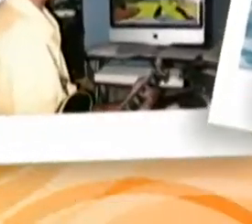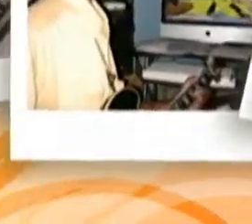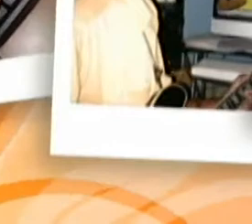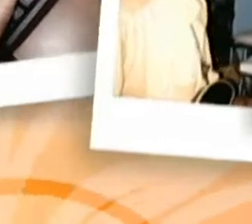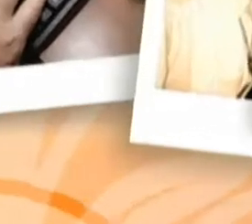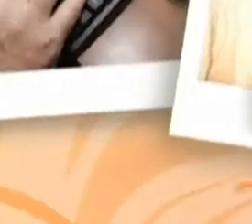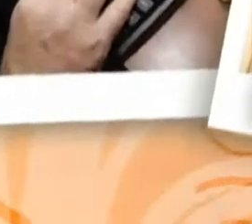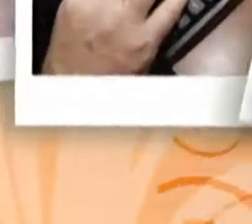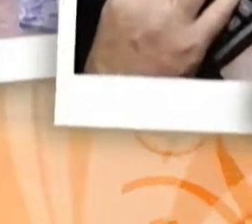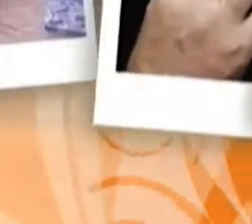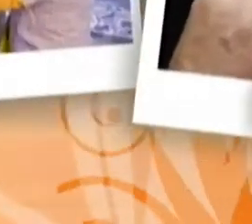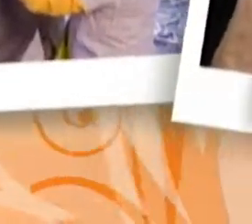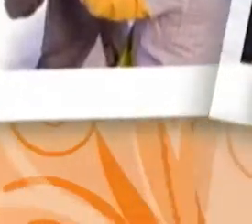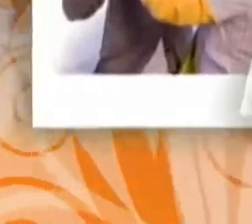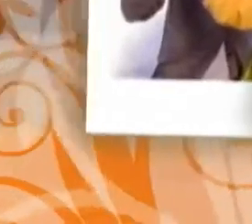Música